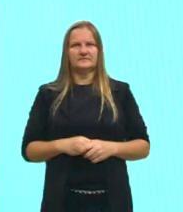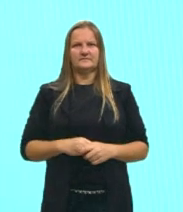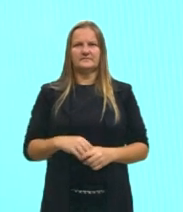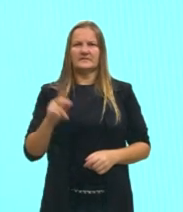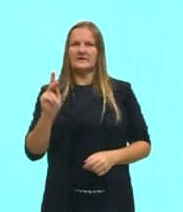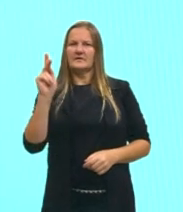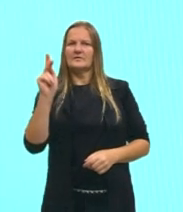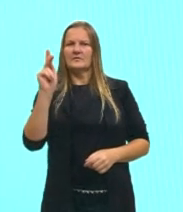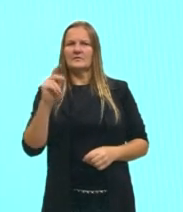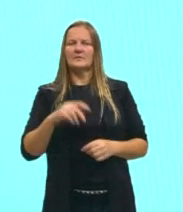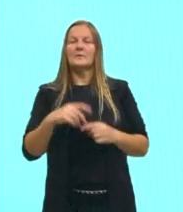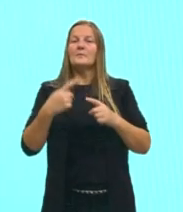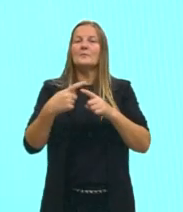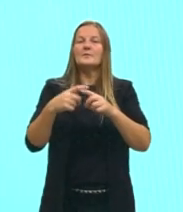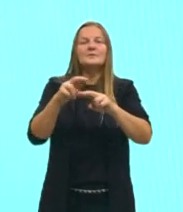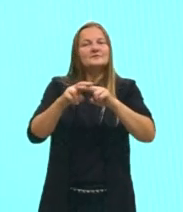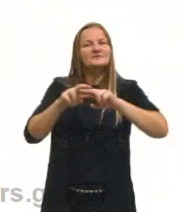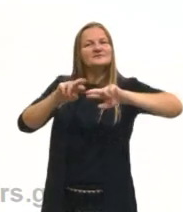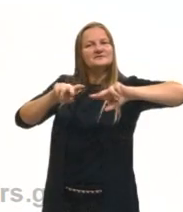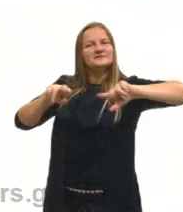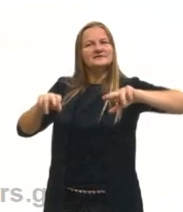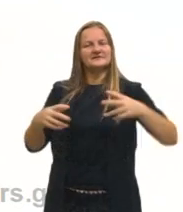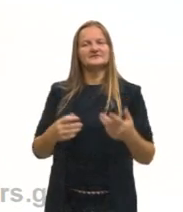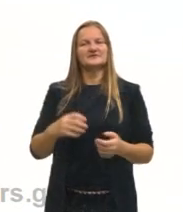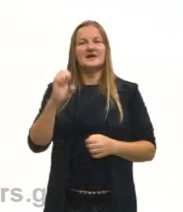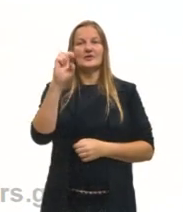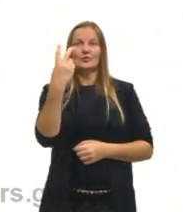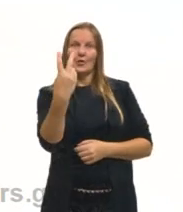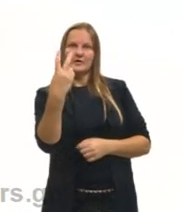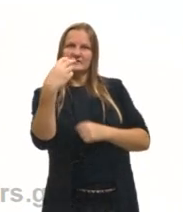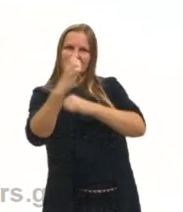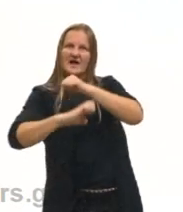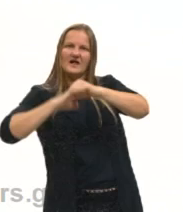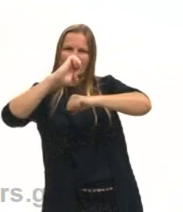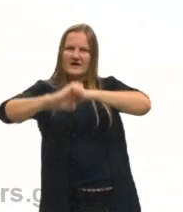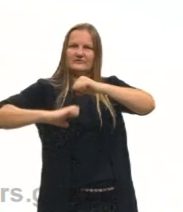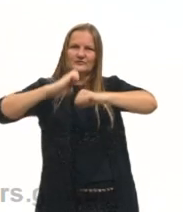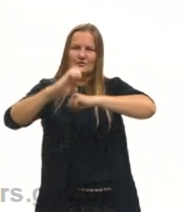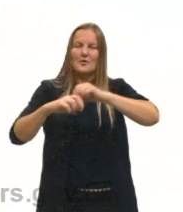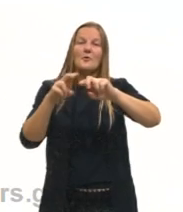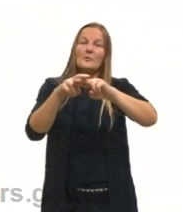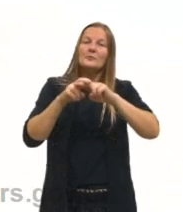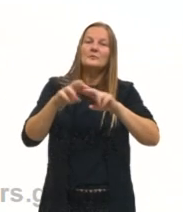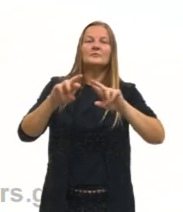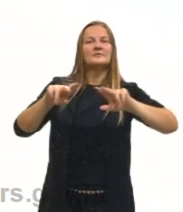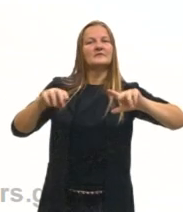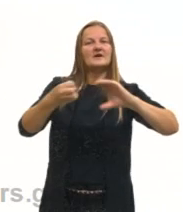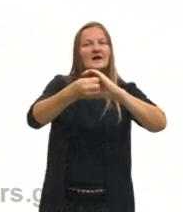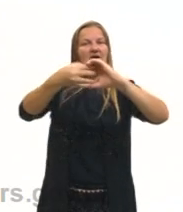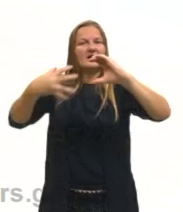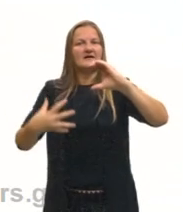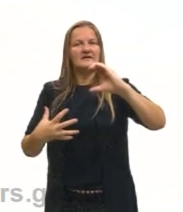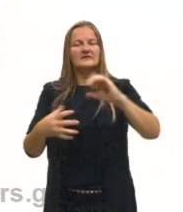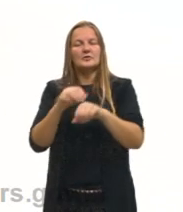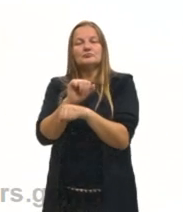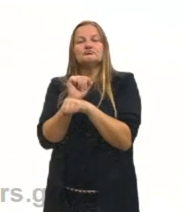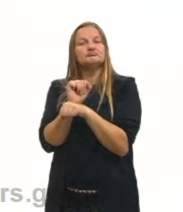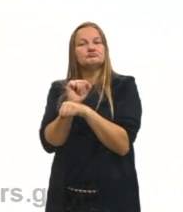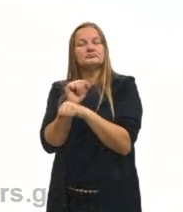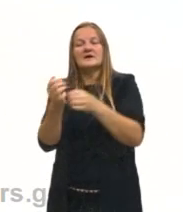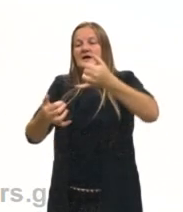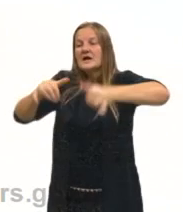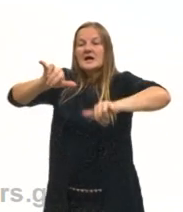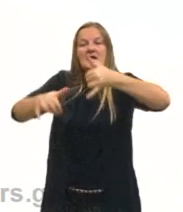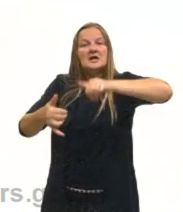camada dele é cá que aí pra tá completa precisa somente de dois elétrons né então isso traz para eles uma inércia química